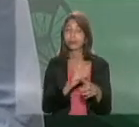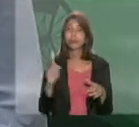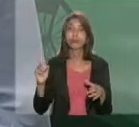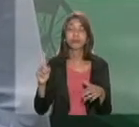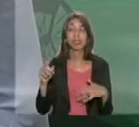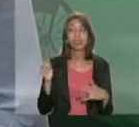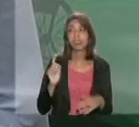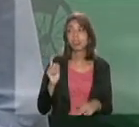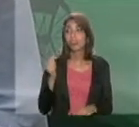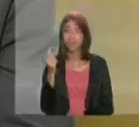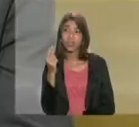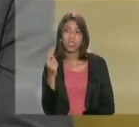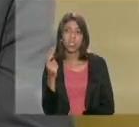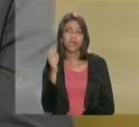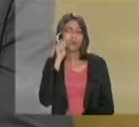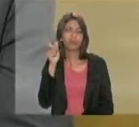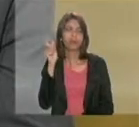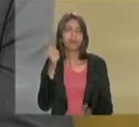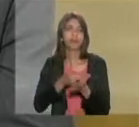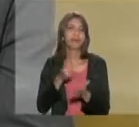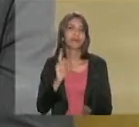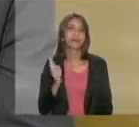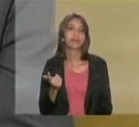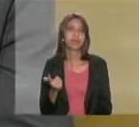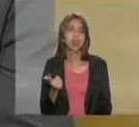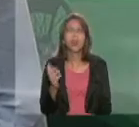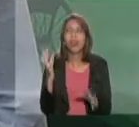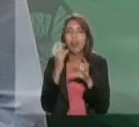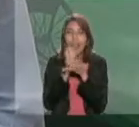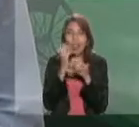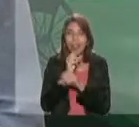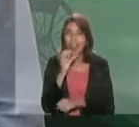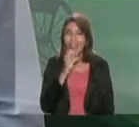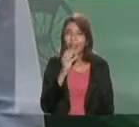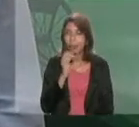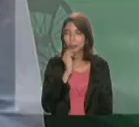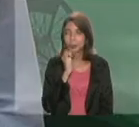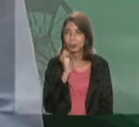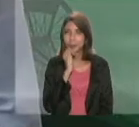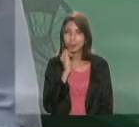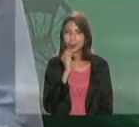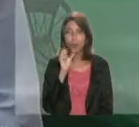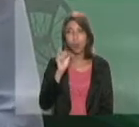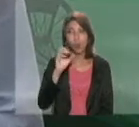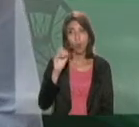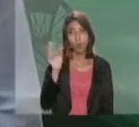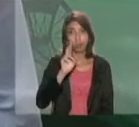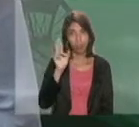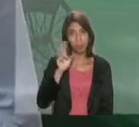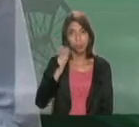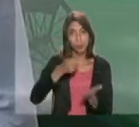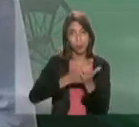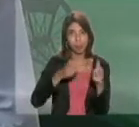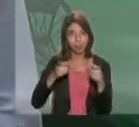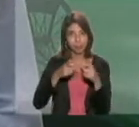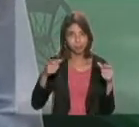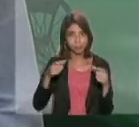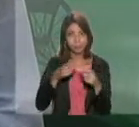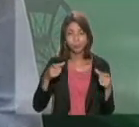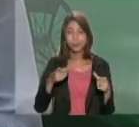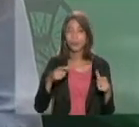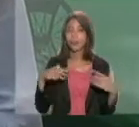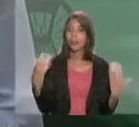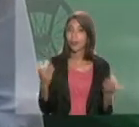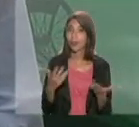Ou seja, não, esse dinheiro aí não me interessa. Então só faz uma conta rápida, você estava falando do preço do ingresso, R$ 80. E aí agora